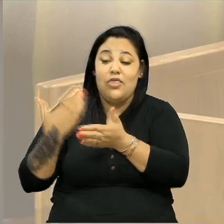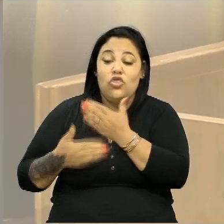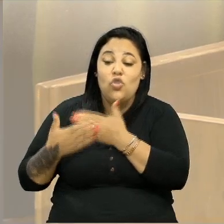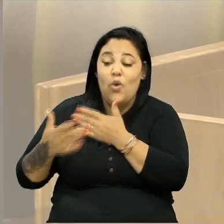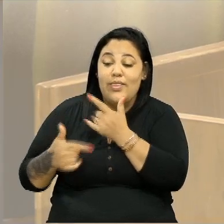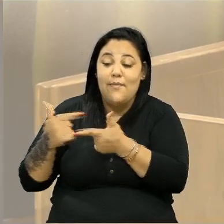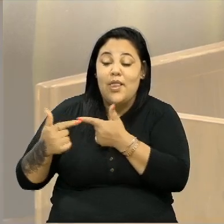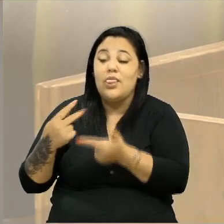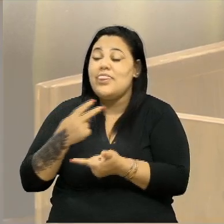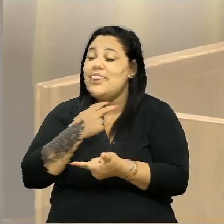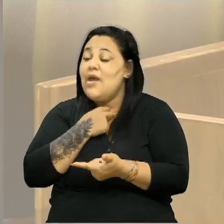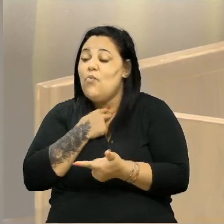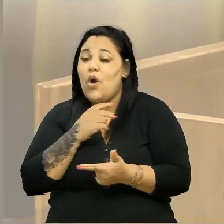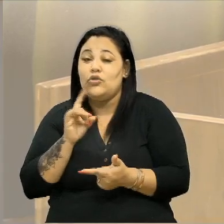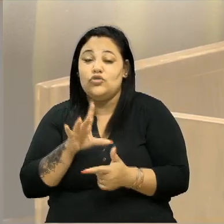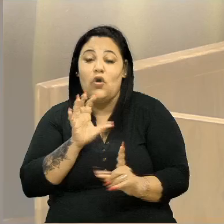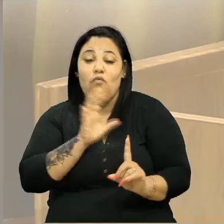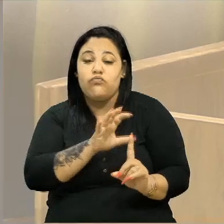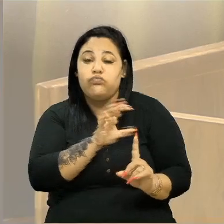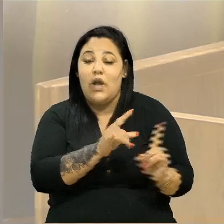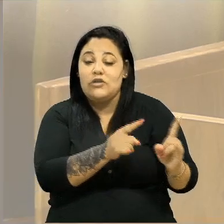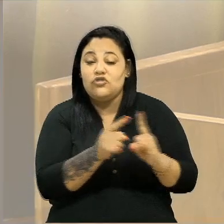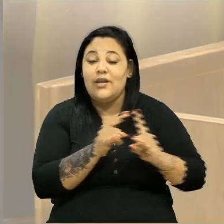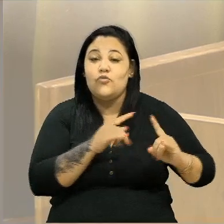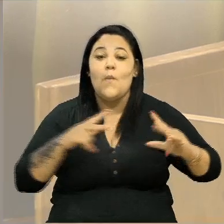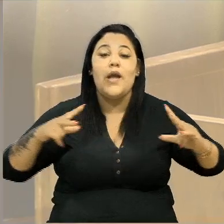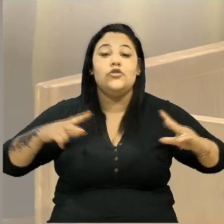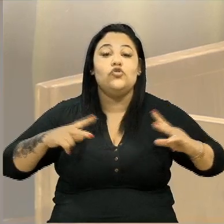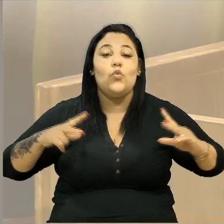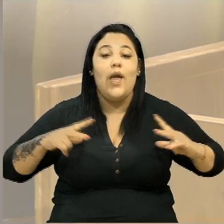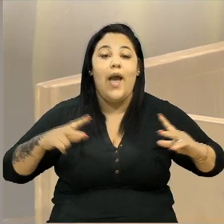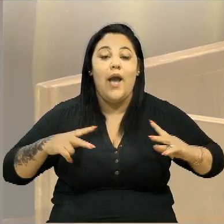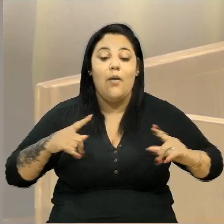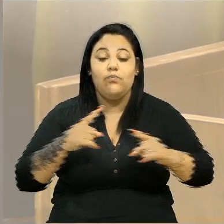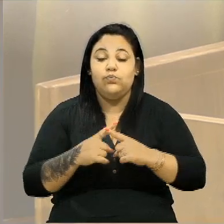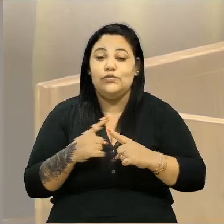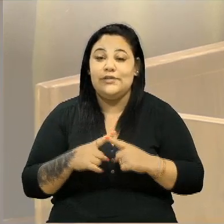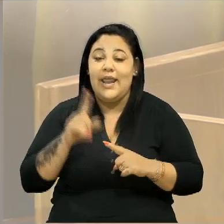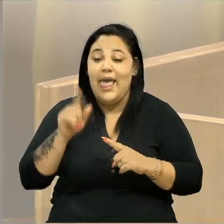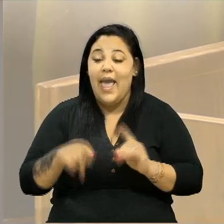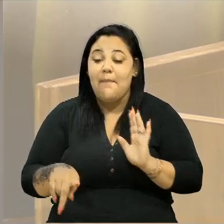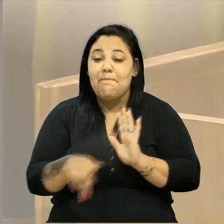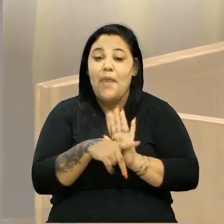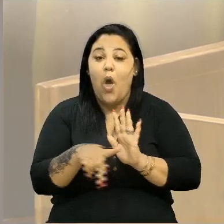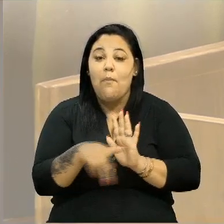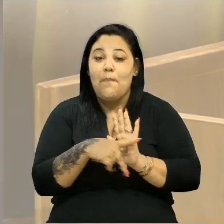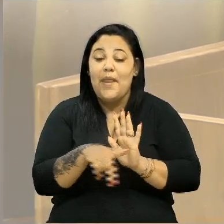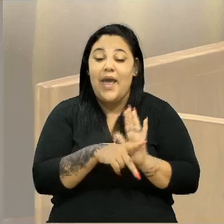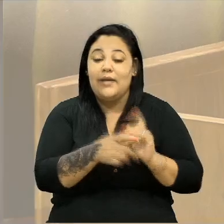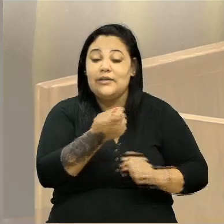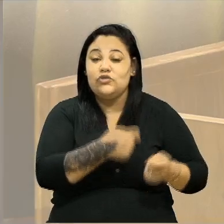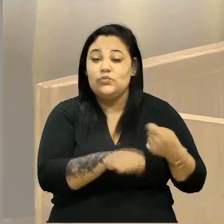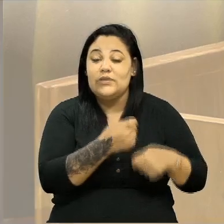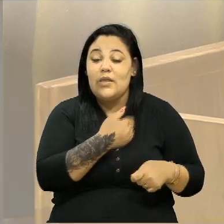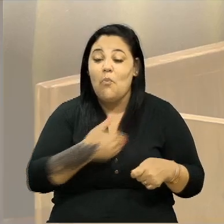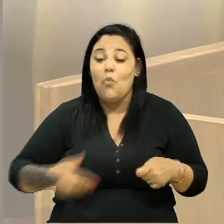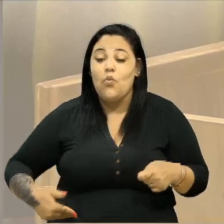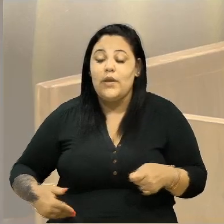não pode recair sobre entidade privada, pois sua natureza é própria da administração